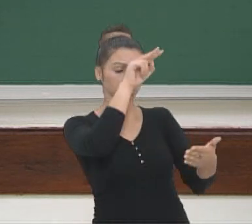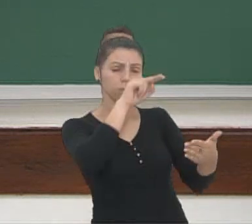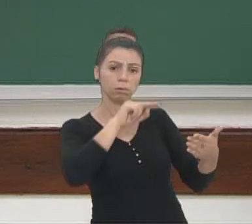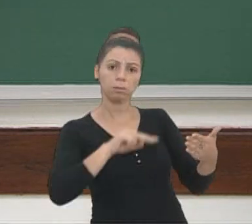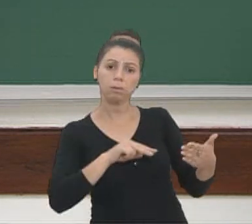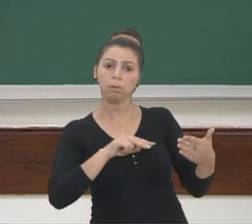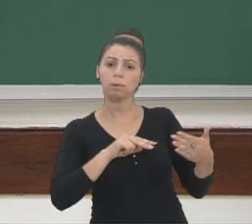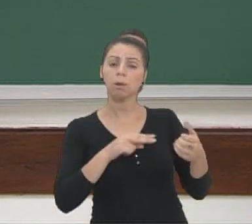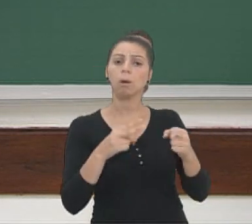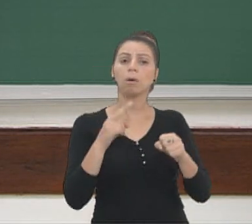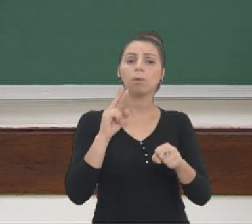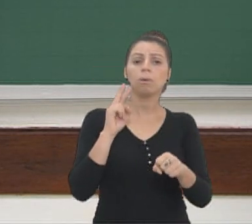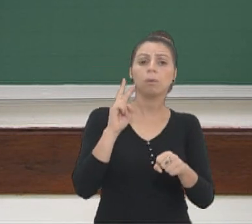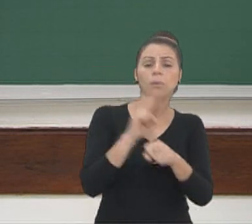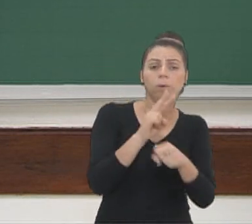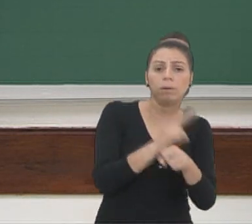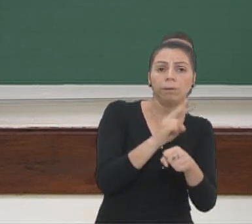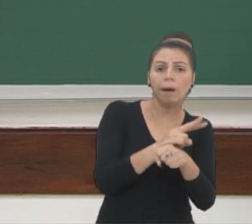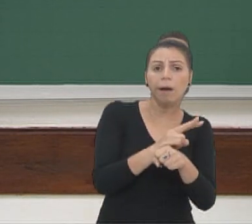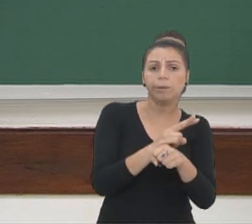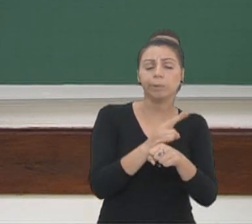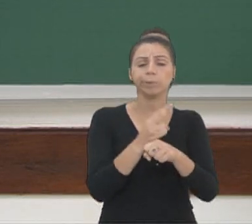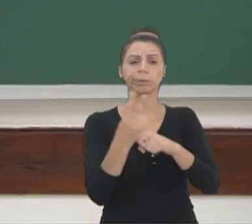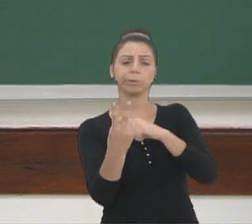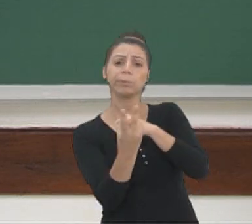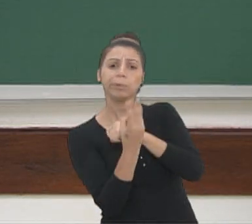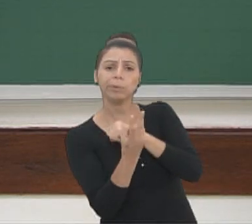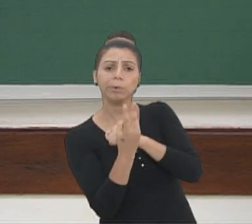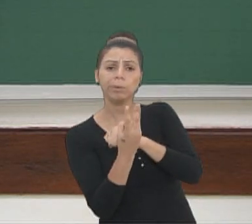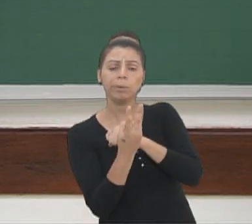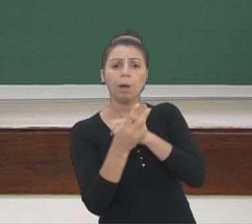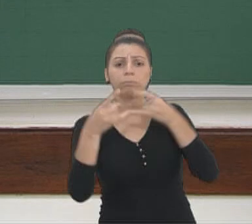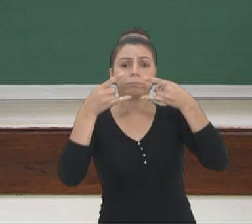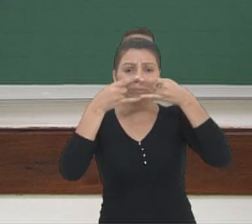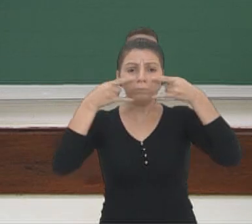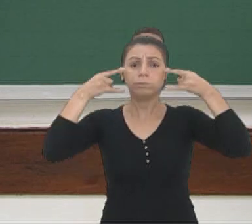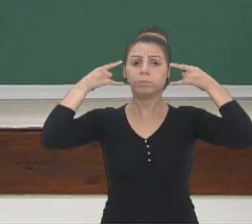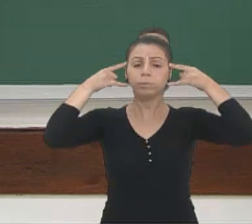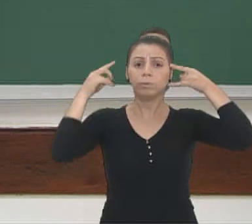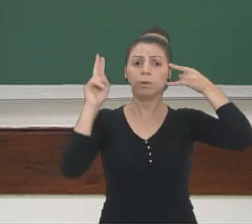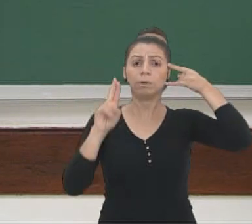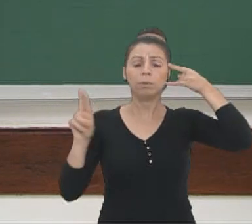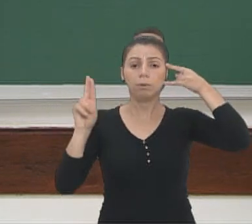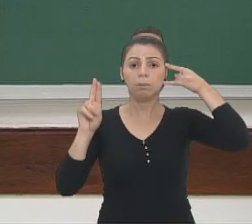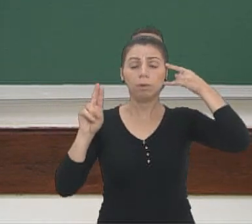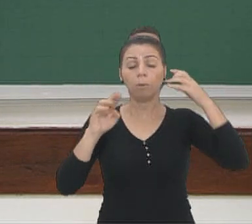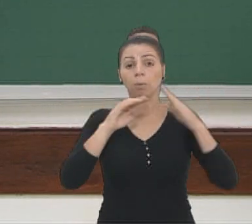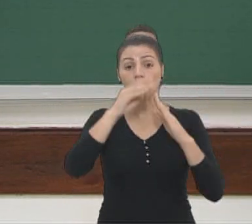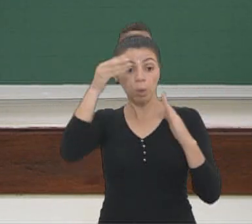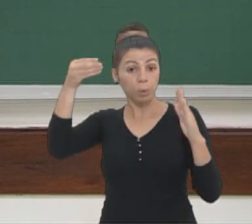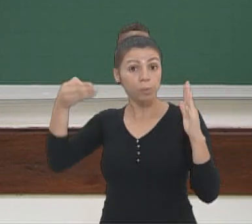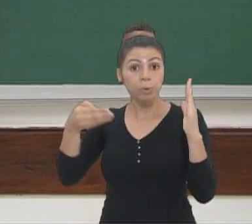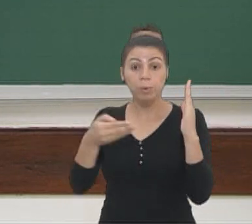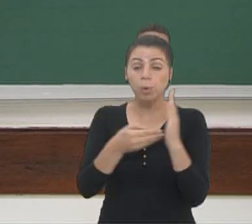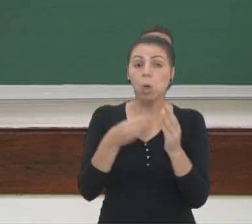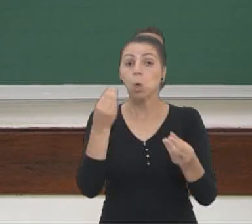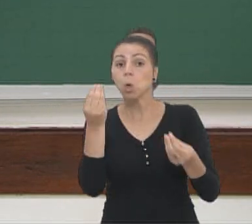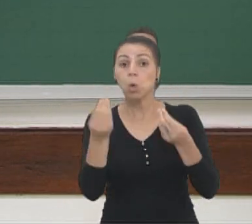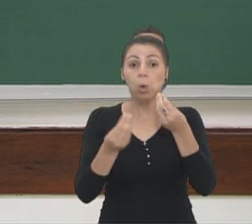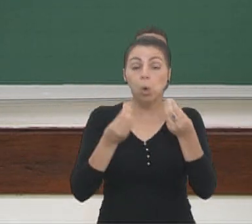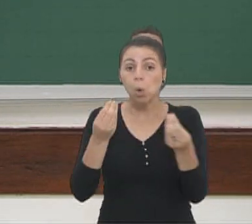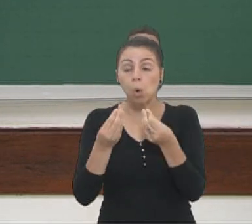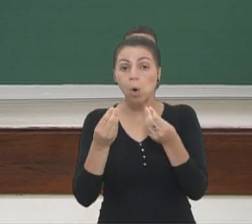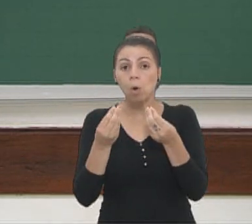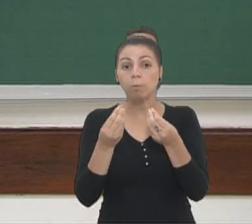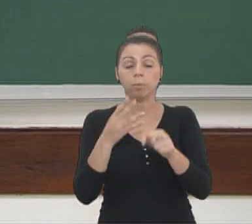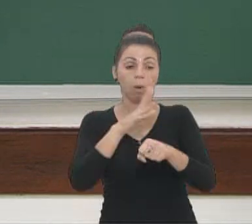sobre prevenção, você está se cuidando, você está usando aí a máscara, então tudo isso, como que se contamina, tudo